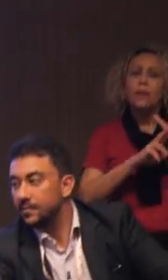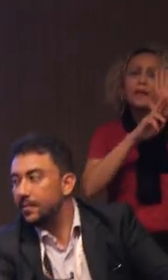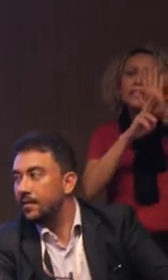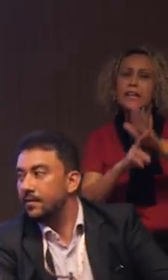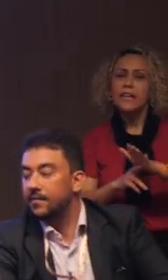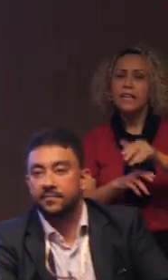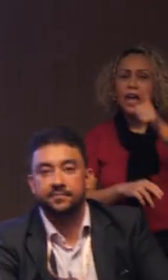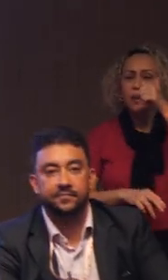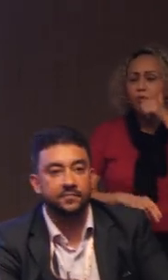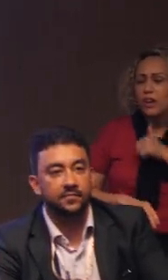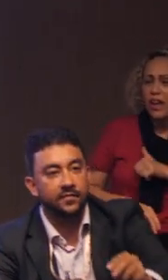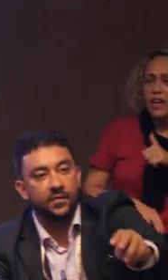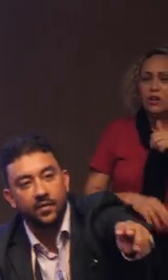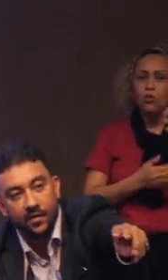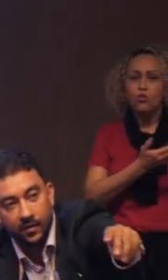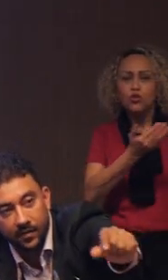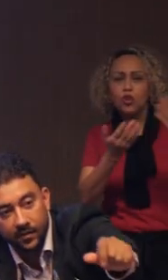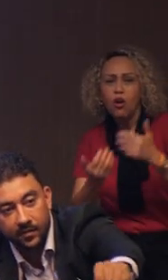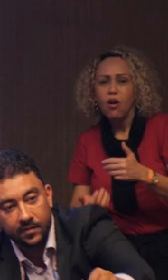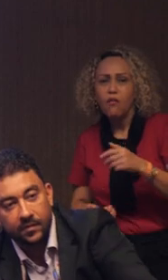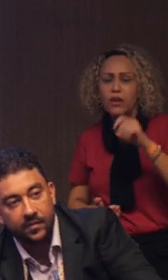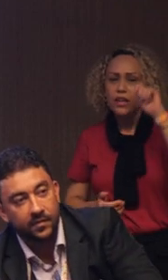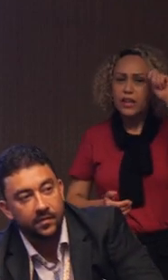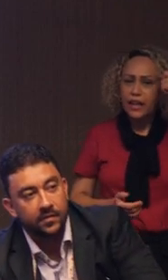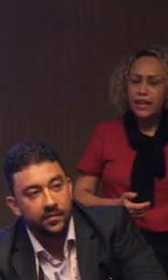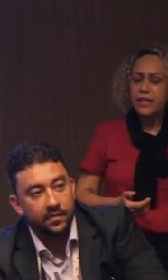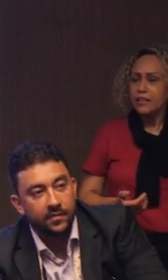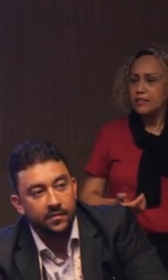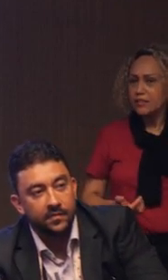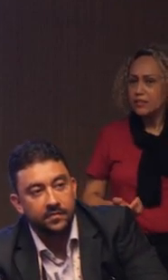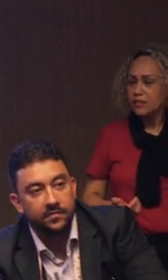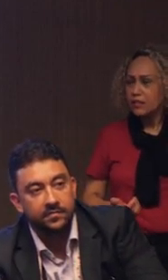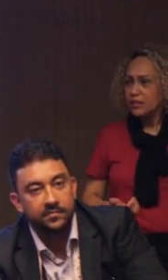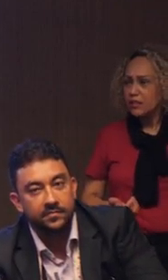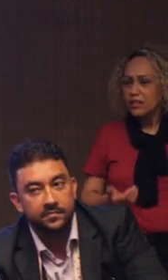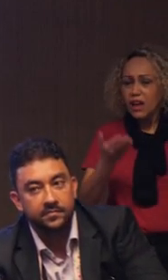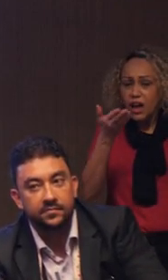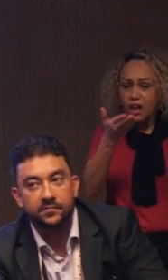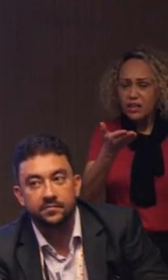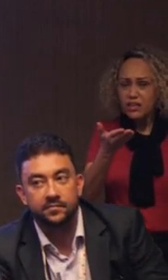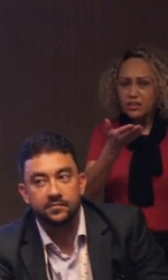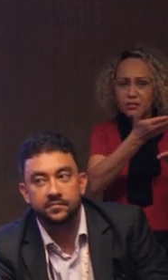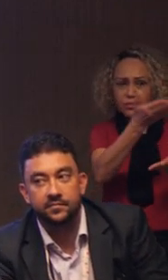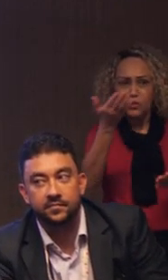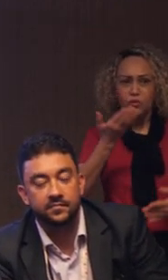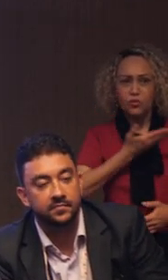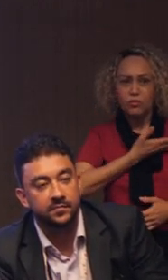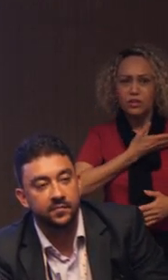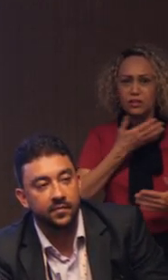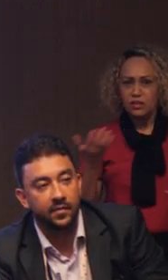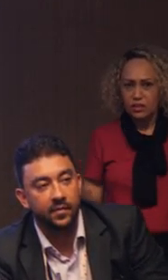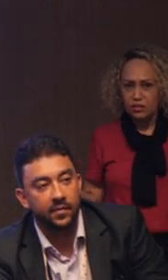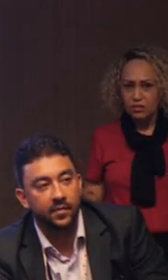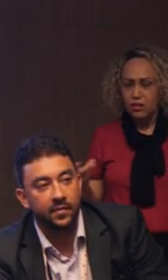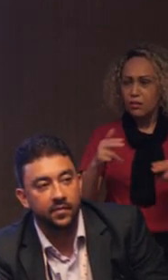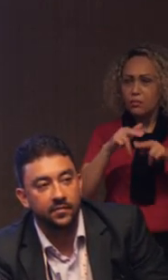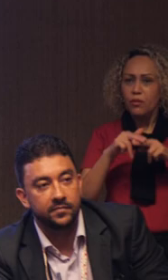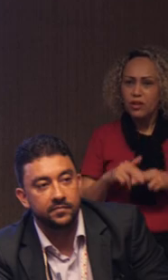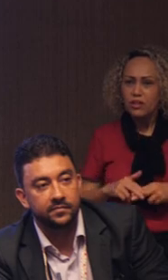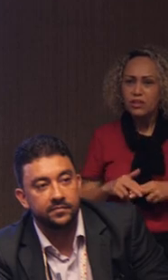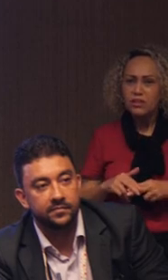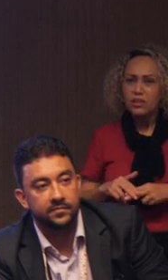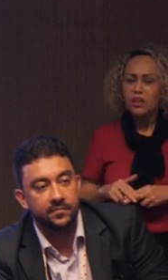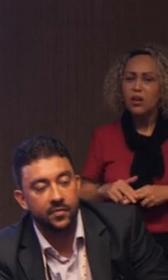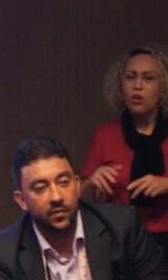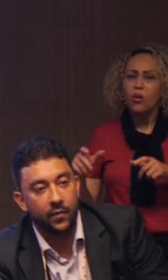os jovens, os negros, as negras. É isso, meus companheiros e minhas companheiras. Por isso que aonde que a